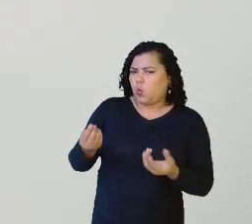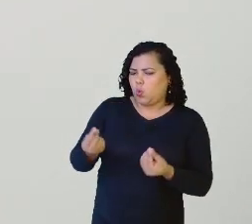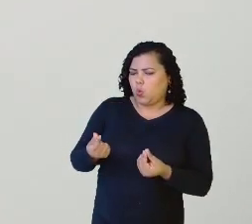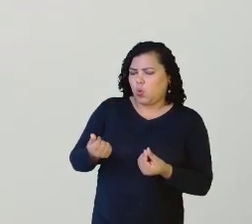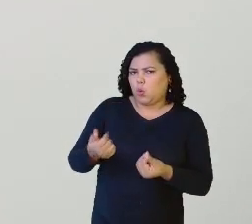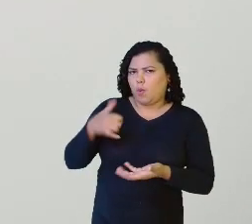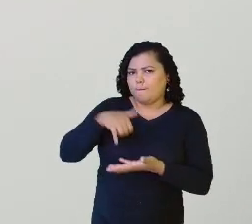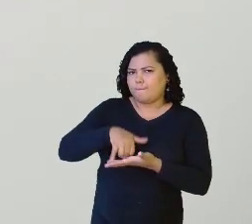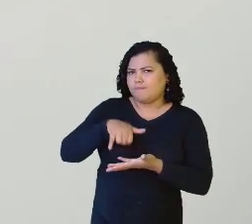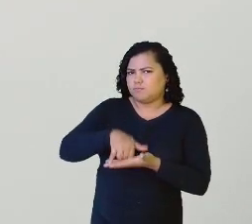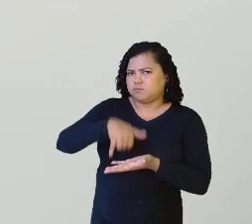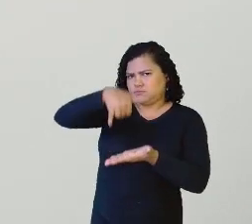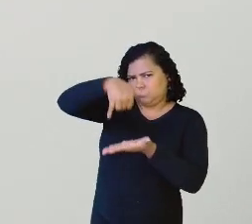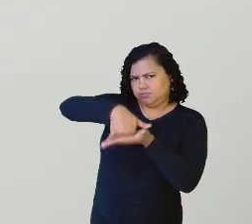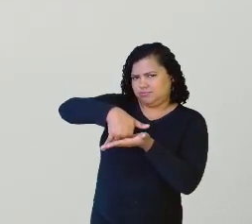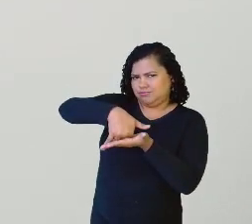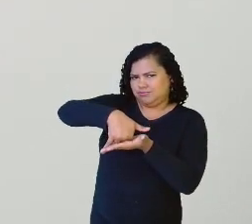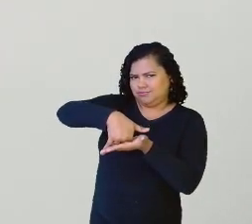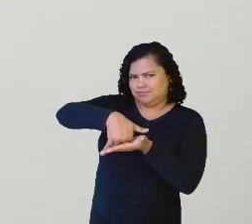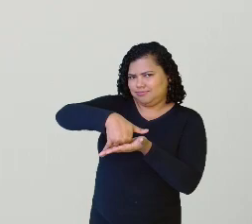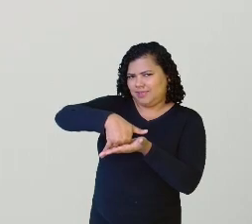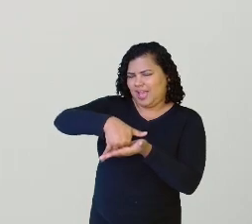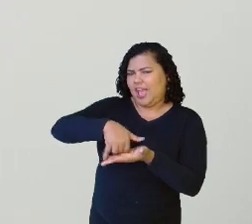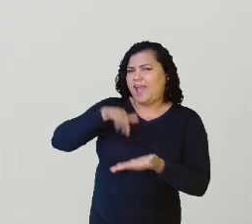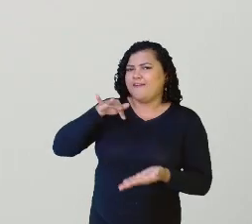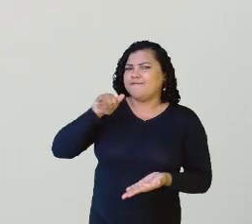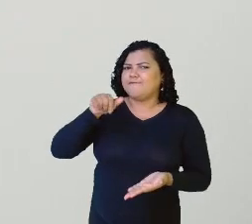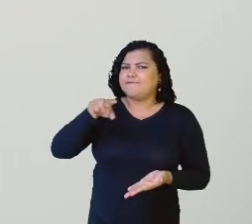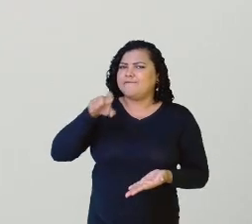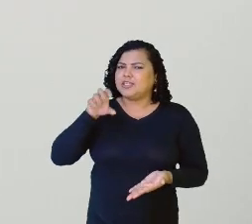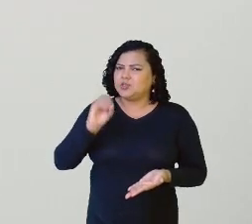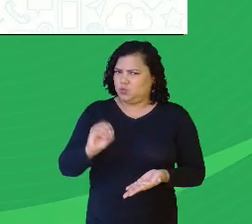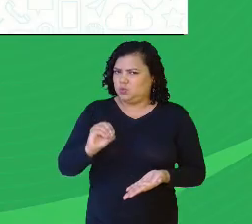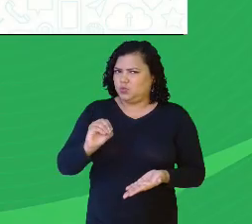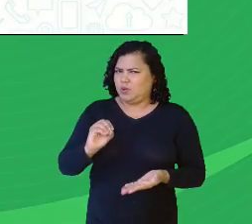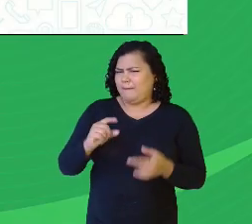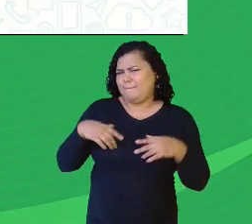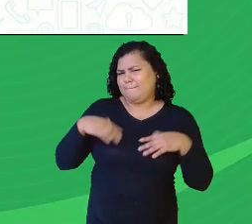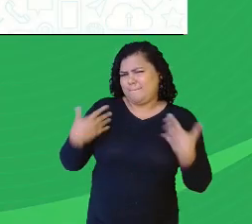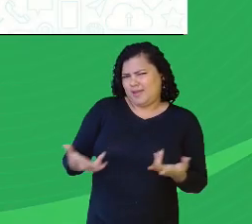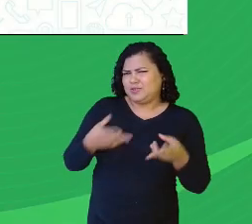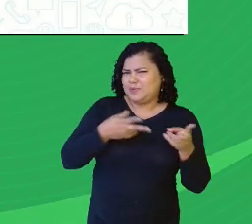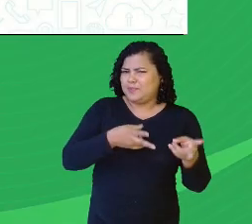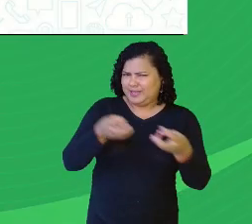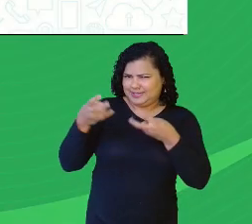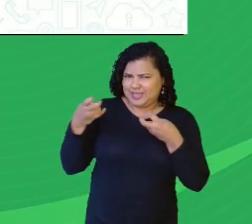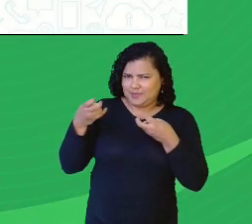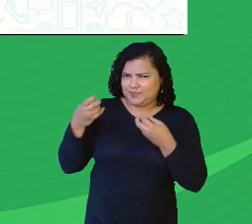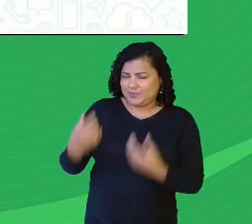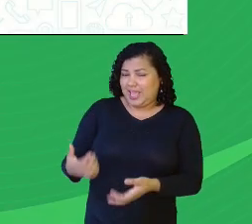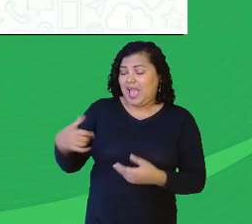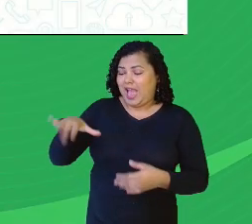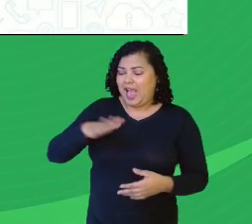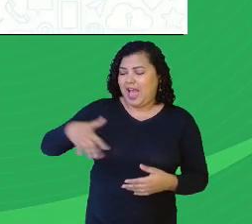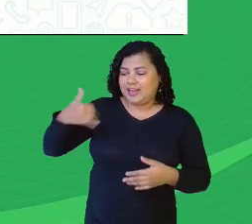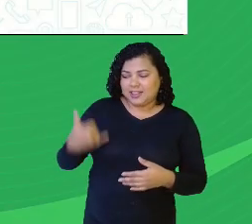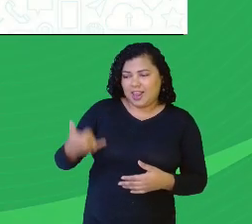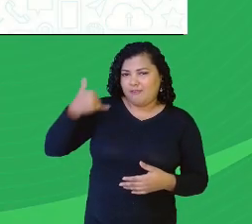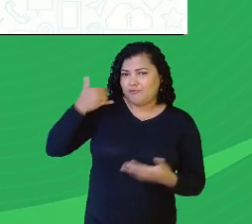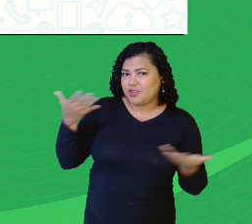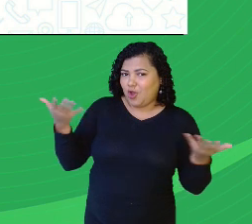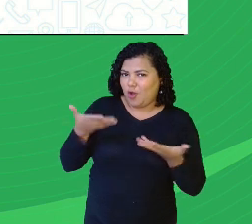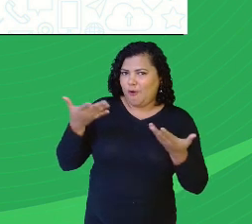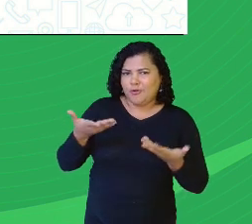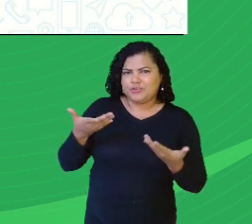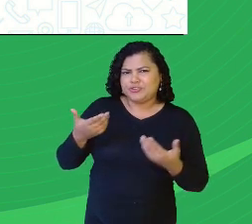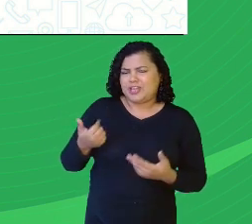na tela. É um telefone fixo. E aí, veja bem, na evolução da telefonia, hoje já não